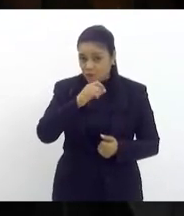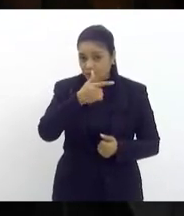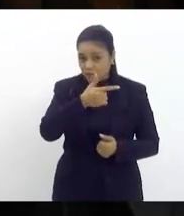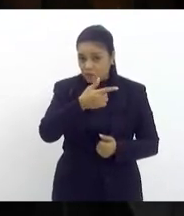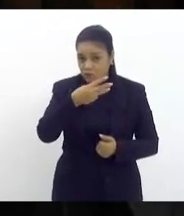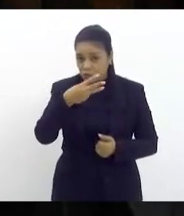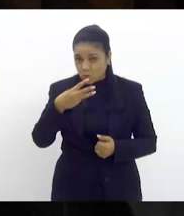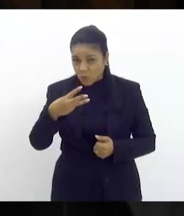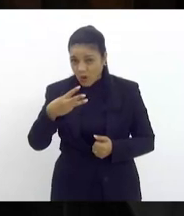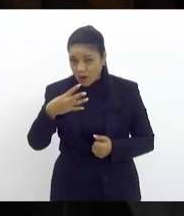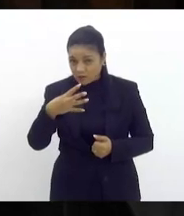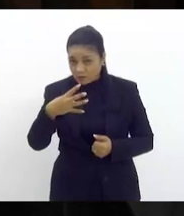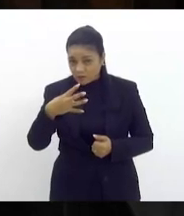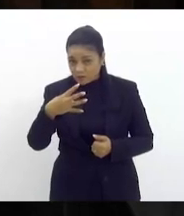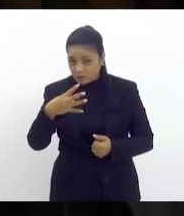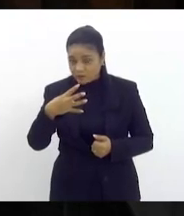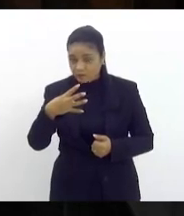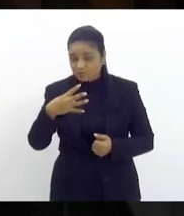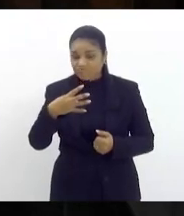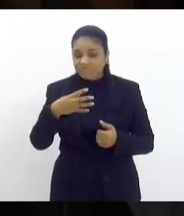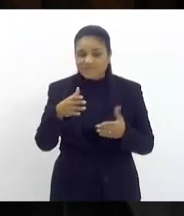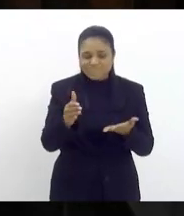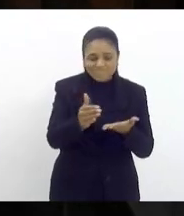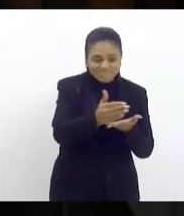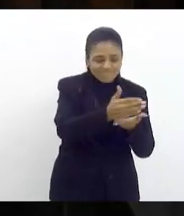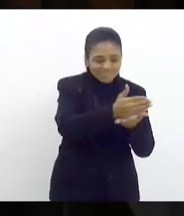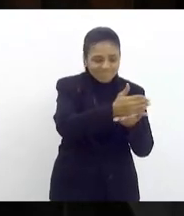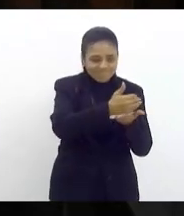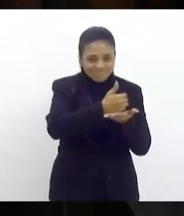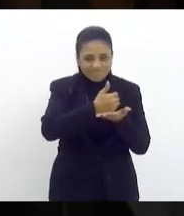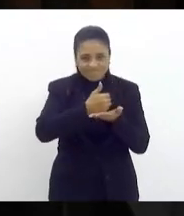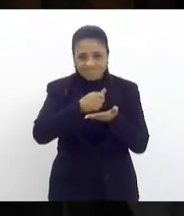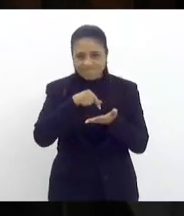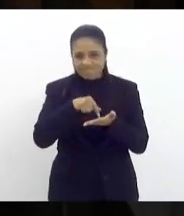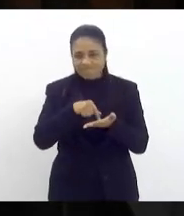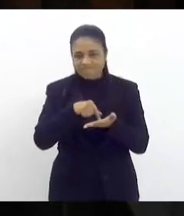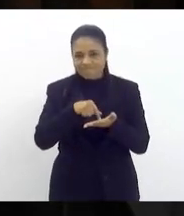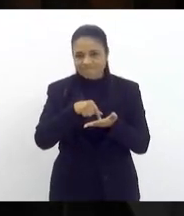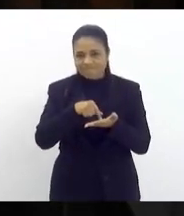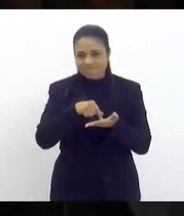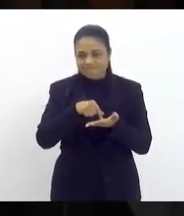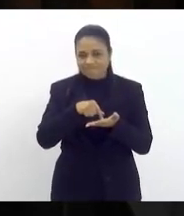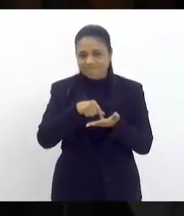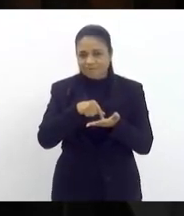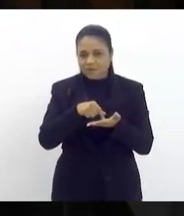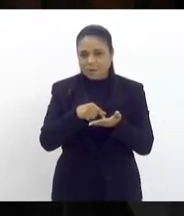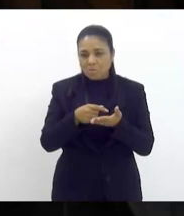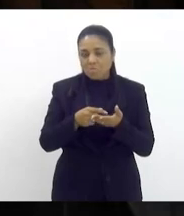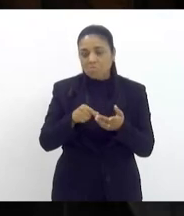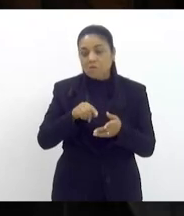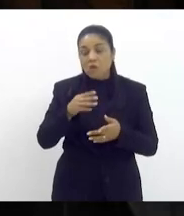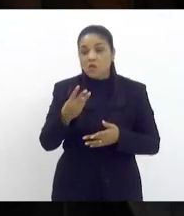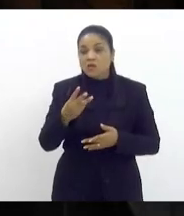despesa supere a receita em 3,4 bilhões de reais,